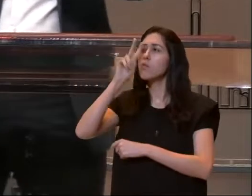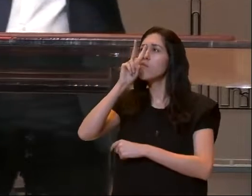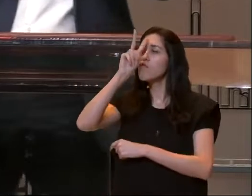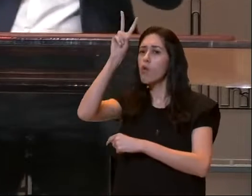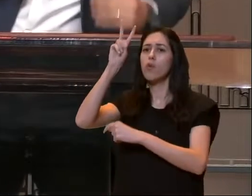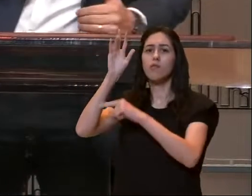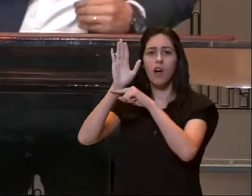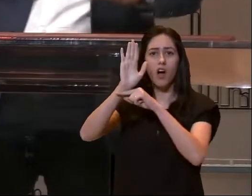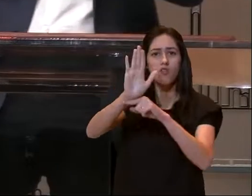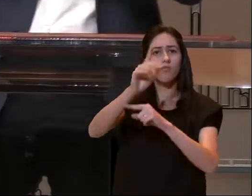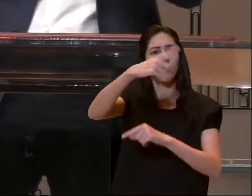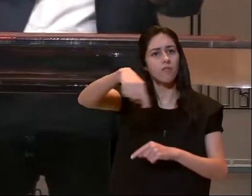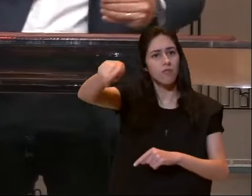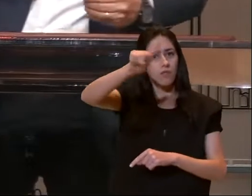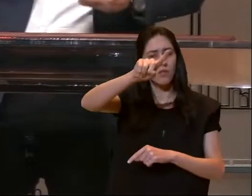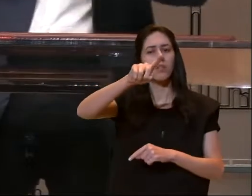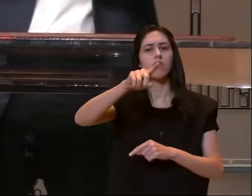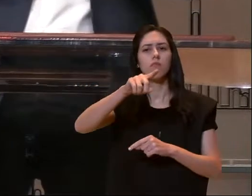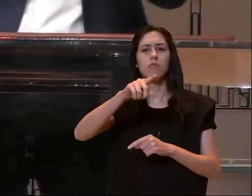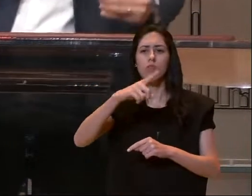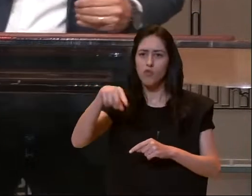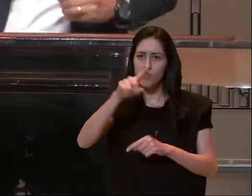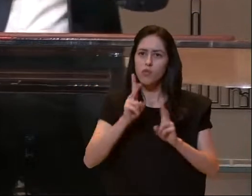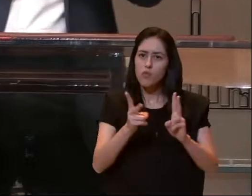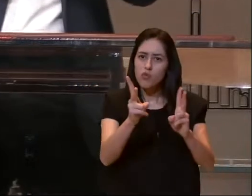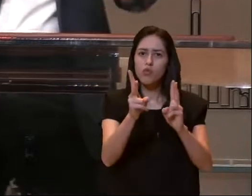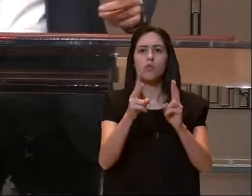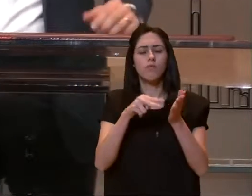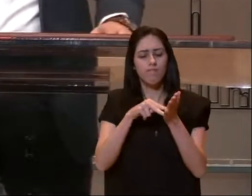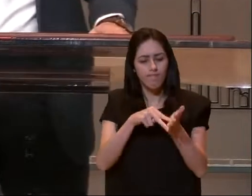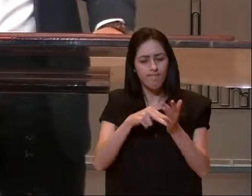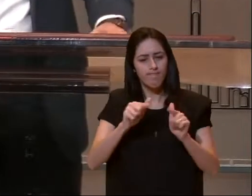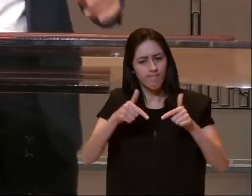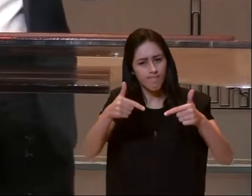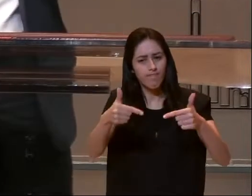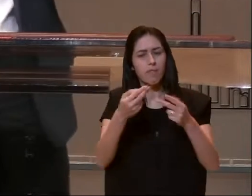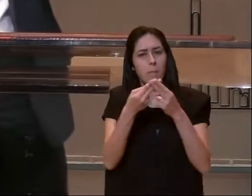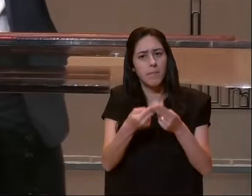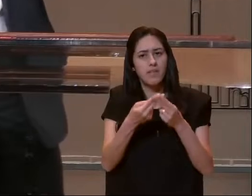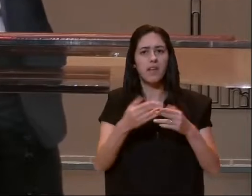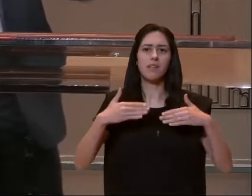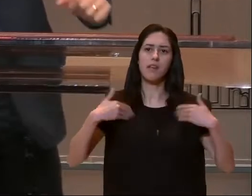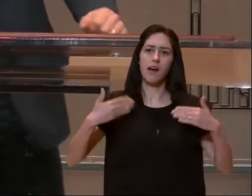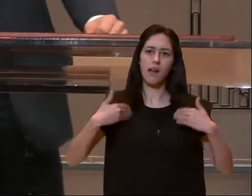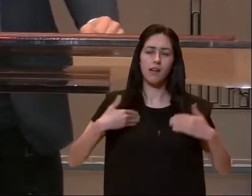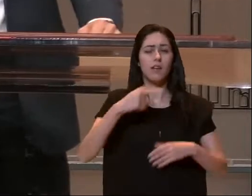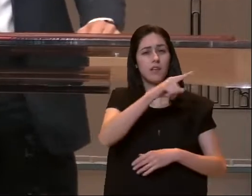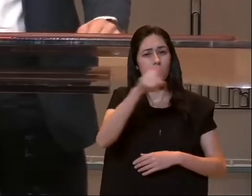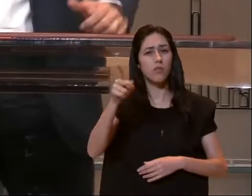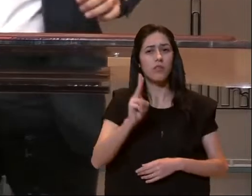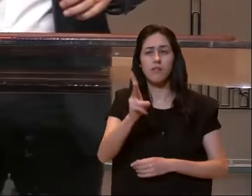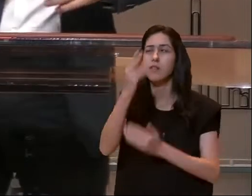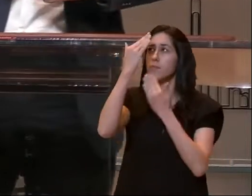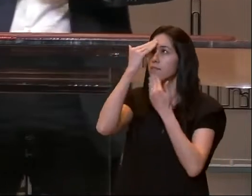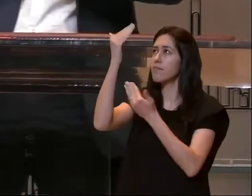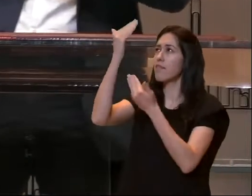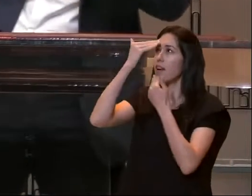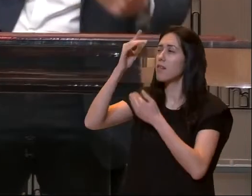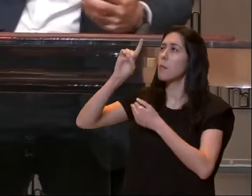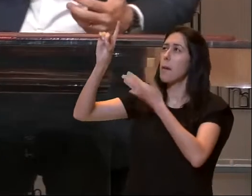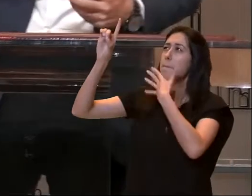que tenham toda a perseverança e paciência com alegria, dando graças ao Pai, que nos